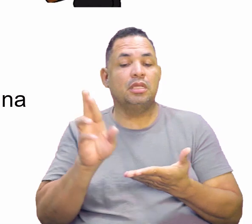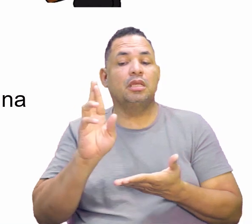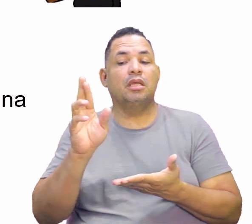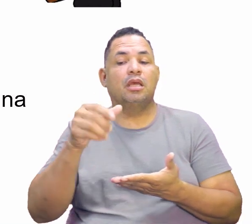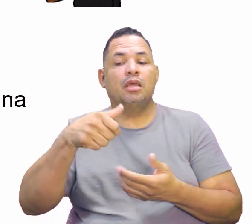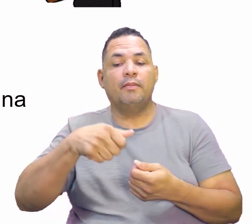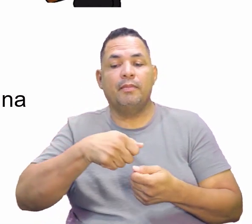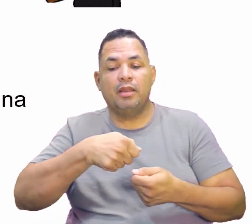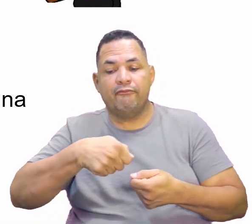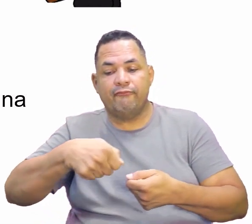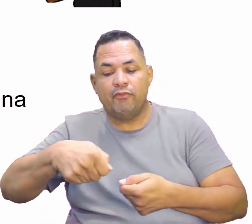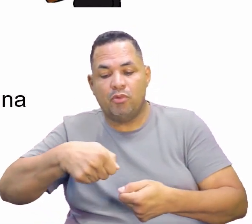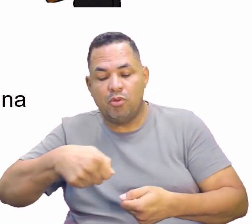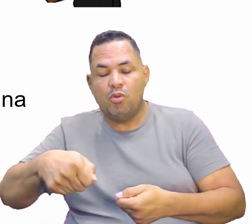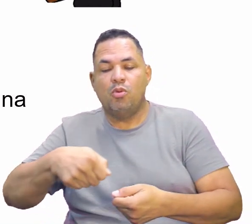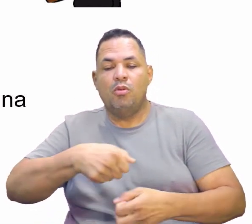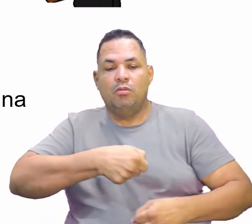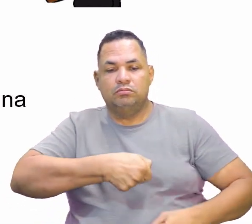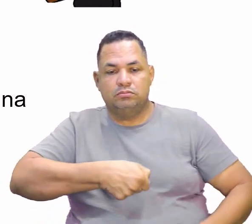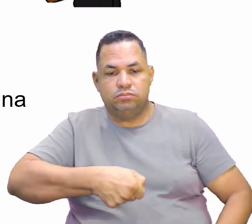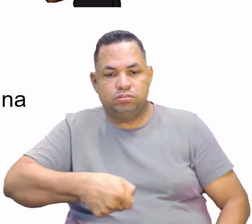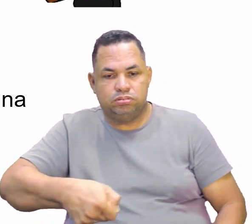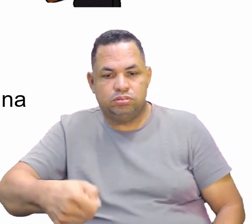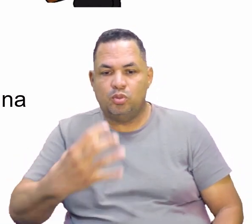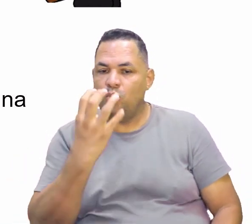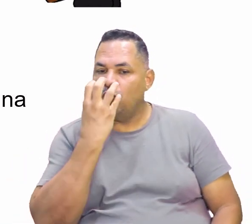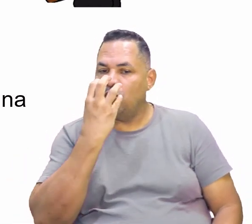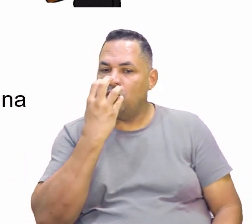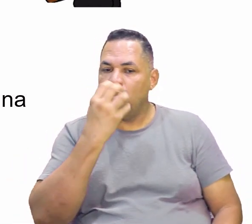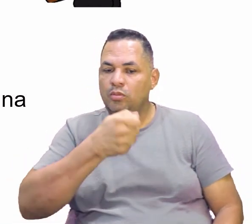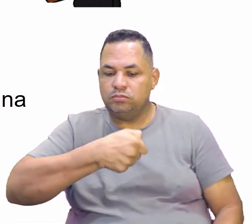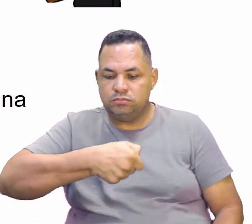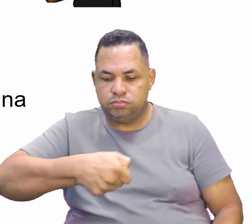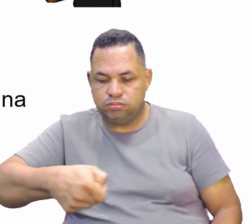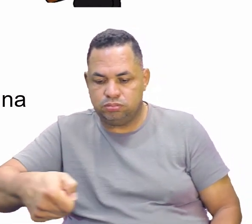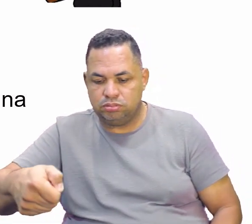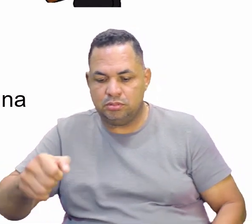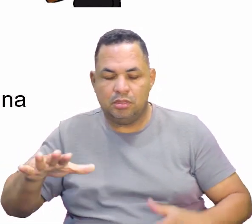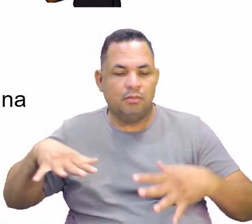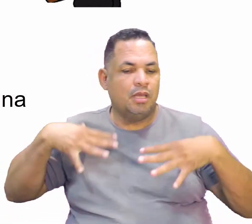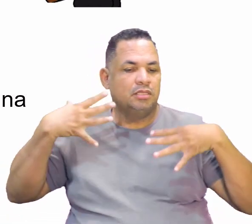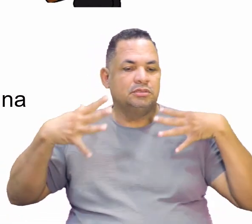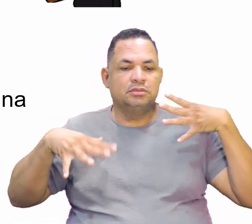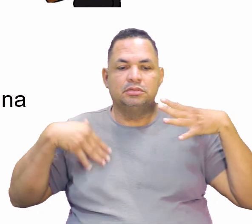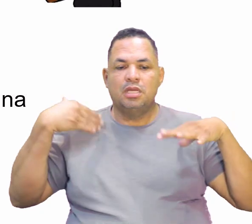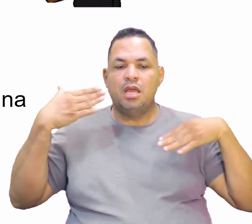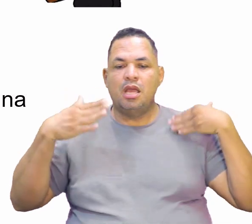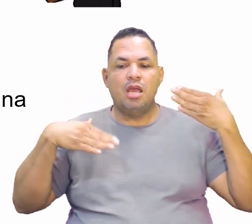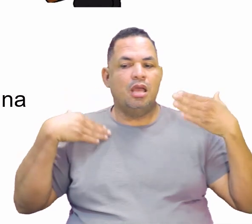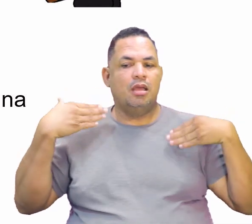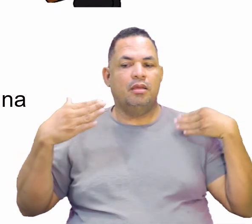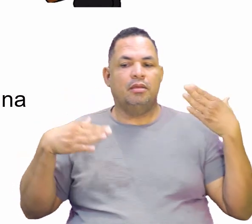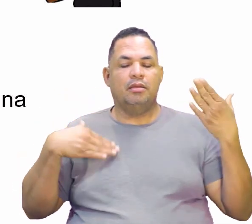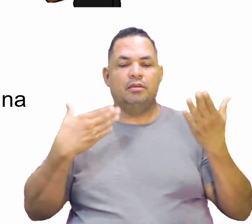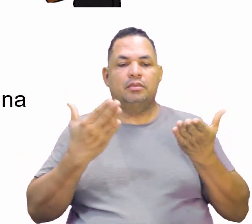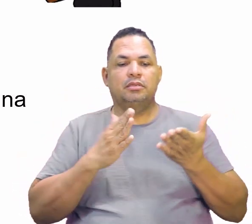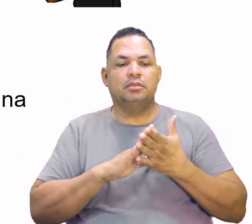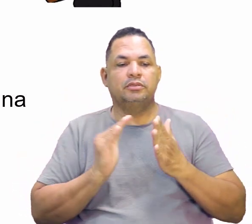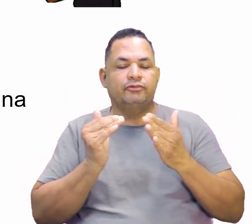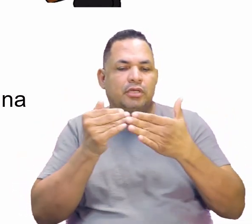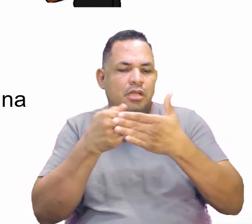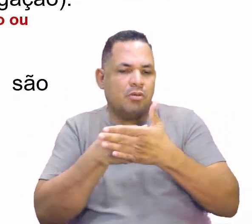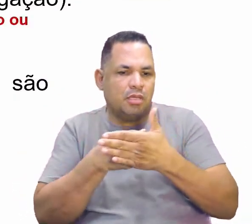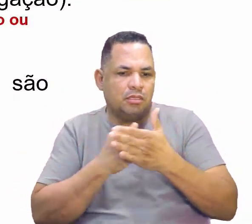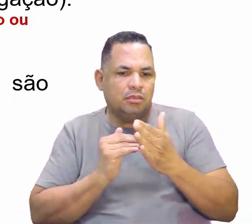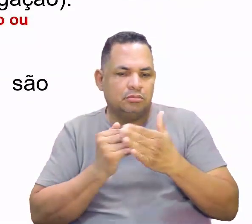quem? Nós, não é verdade? Nós levamos o meu cachorro para passear, ele fica ali